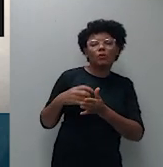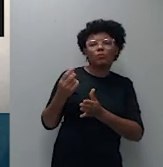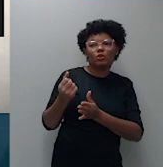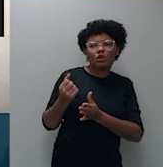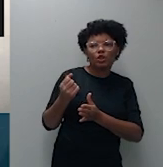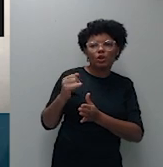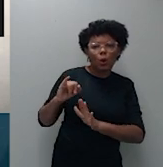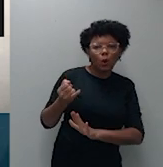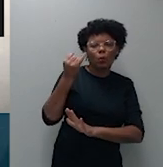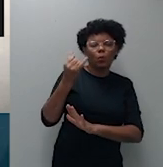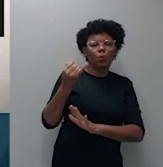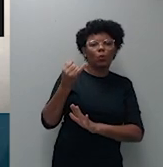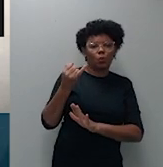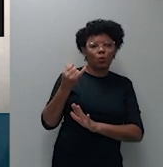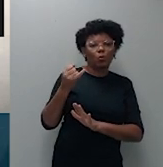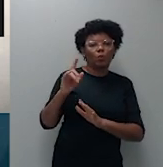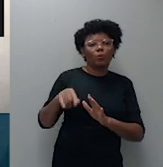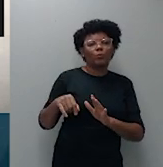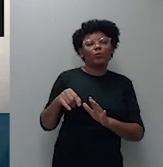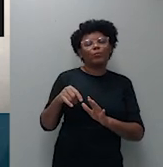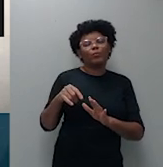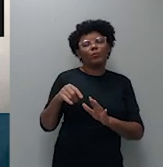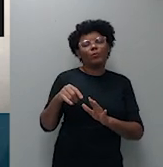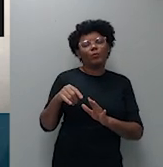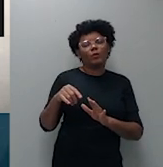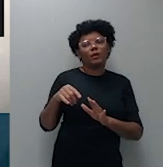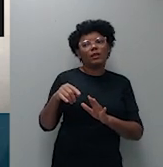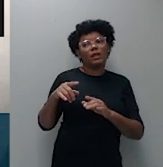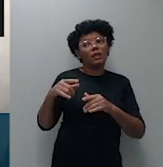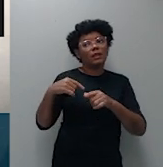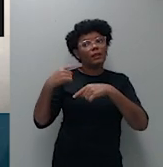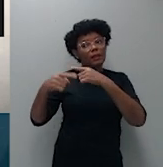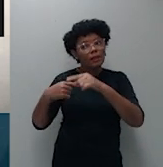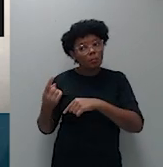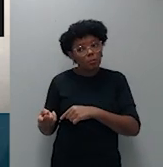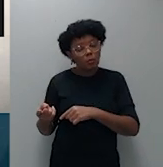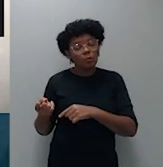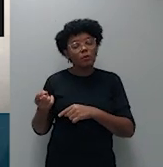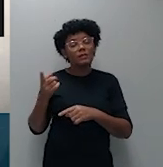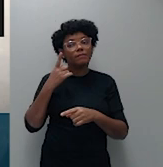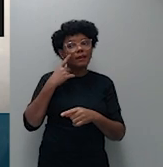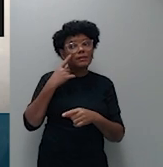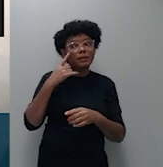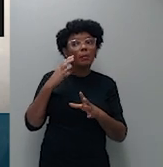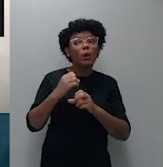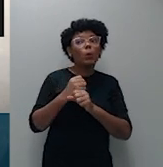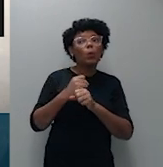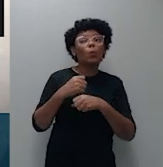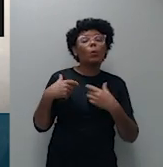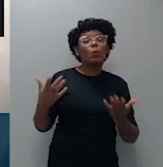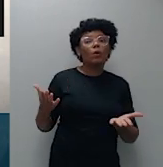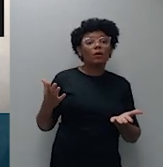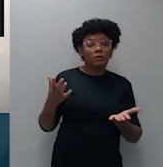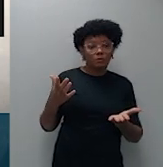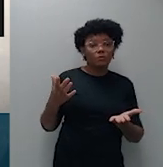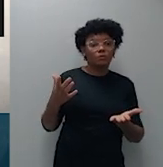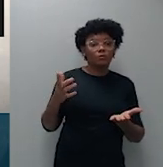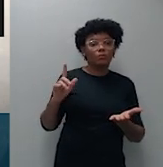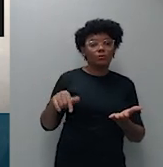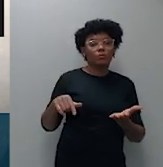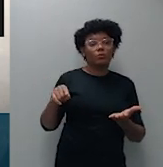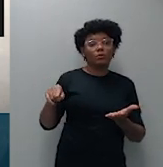lucros cessantes o seu montante Zap será apurado em liquidação de sentença seja limitado ao montante